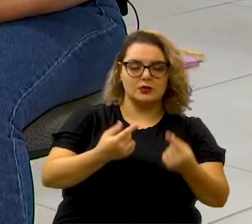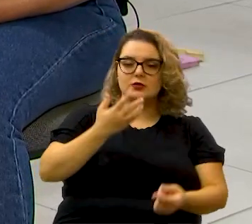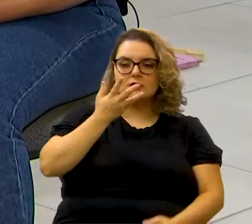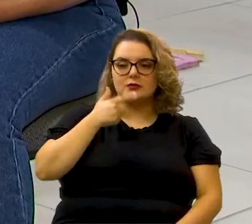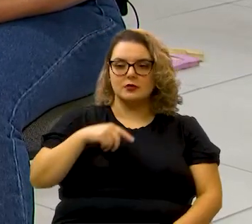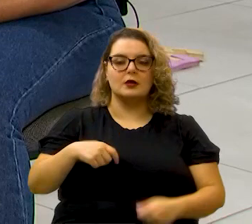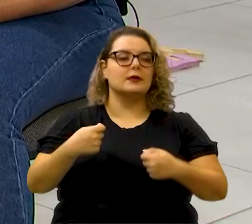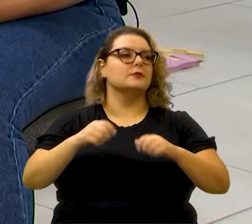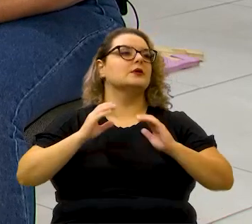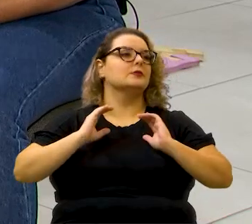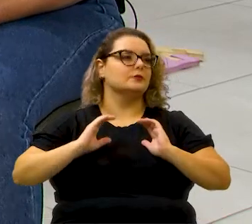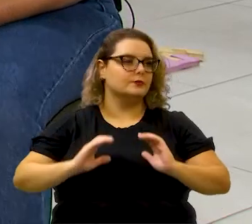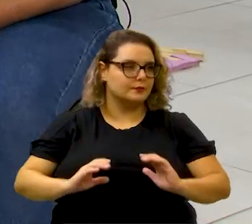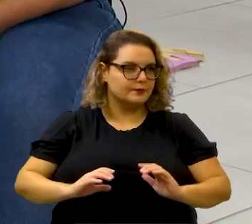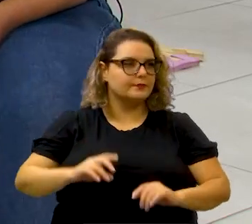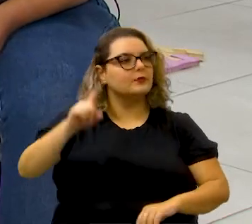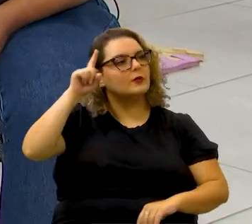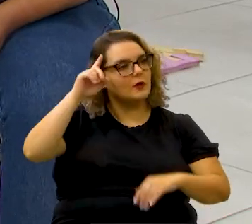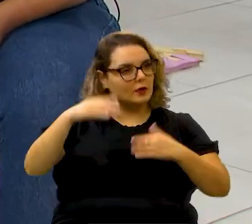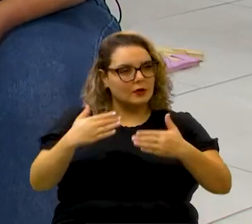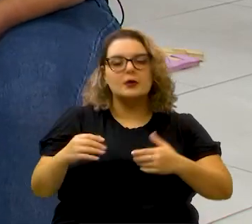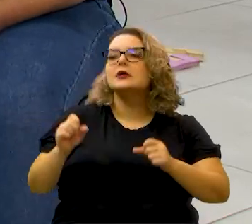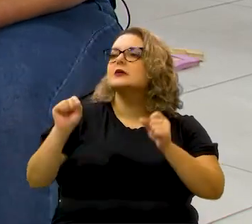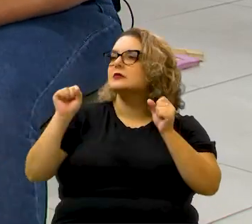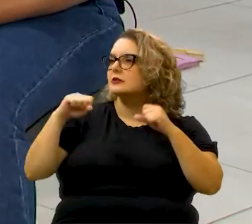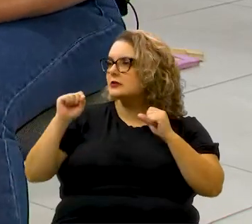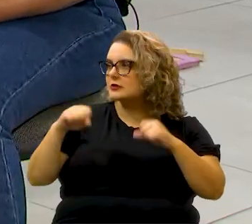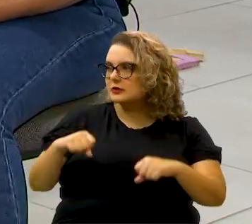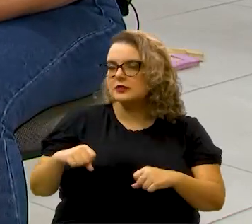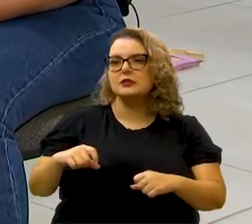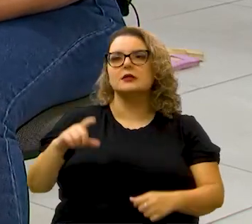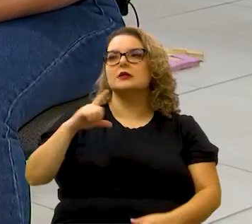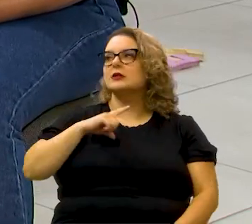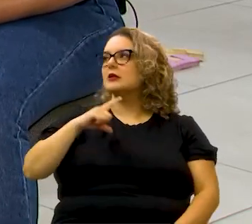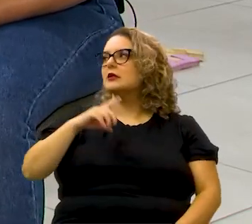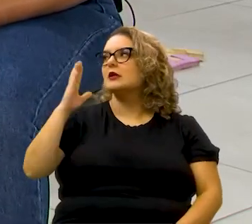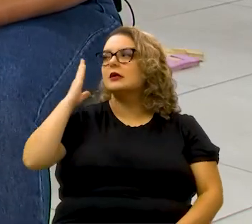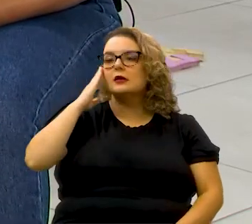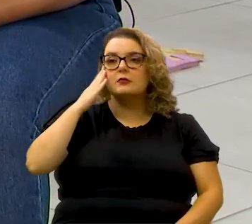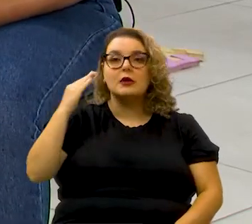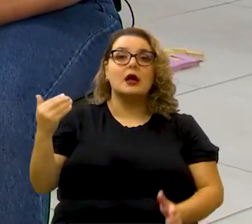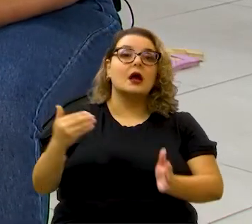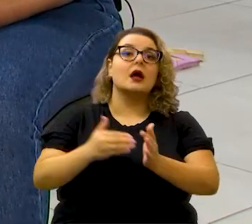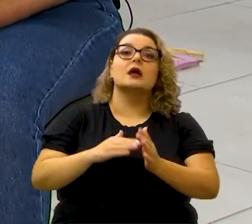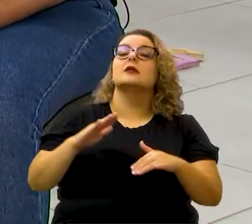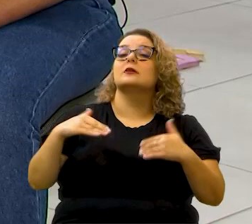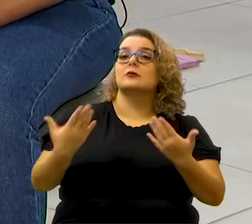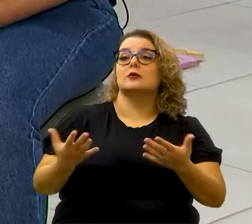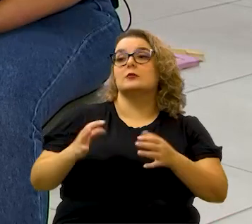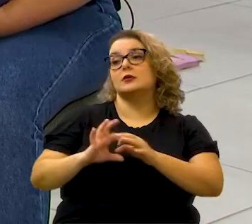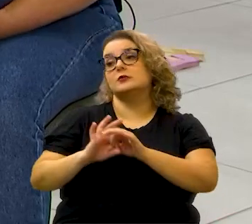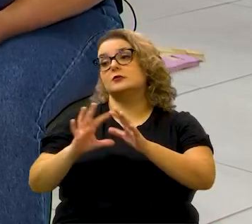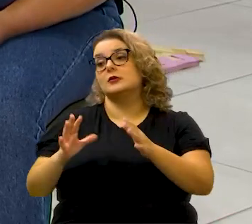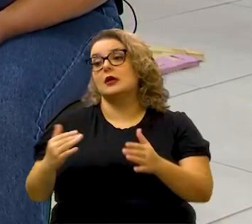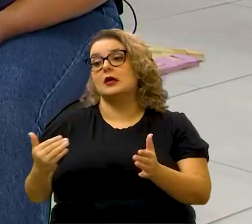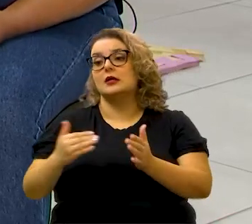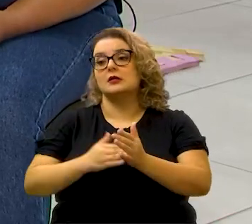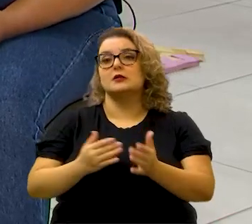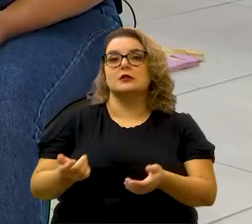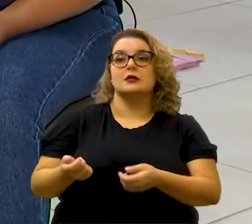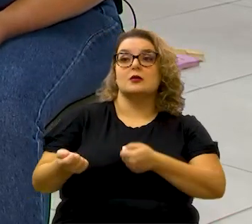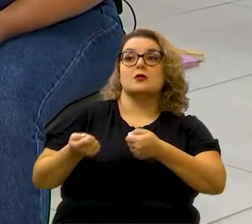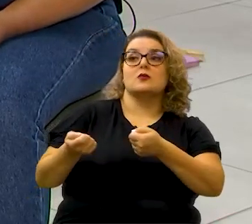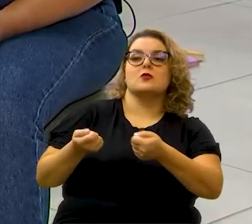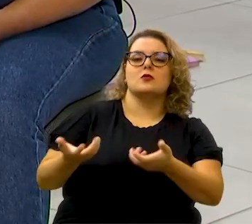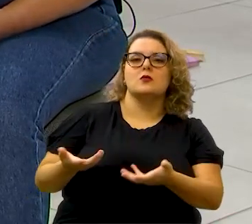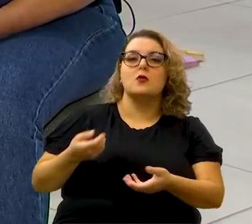as outras. Tem que ter a disciplina, Tem que ter a disciplina, rotina. tem que ter a rotina, tem que saber até onde eu posso ceder, até onde eu posso ser